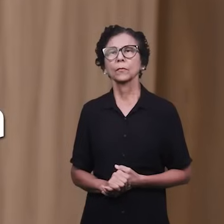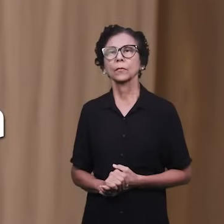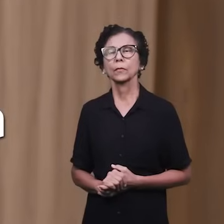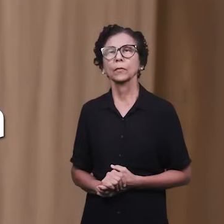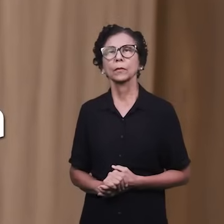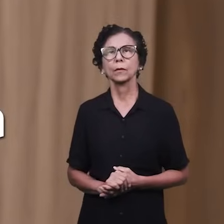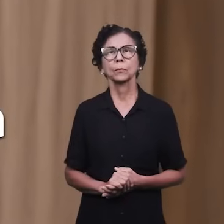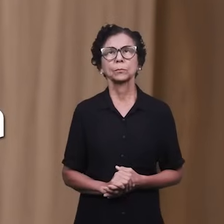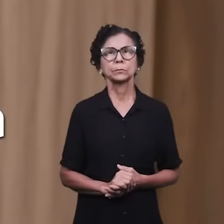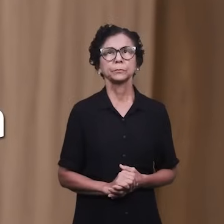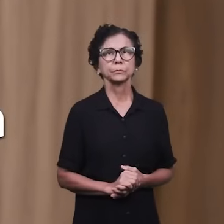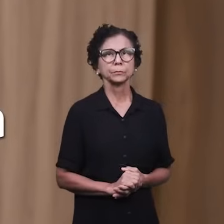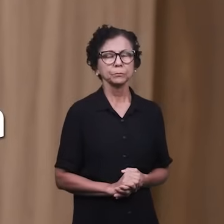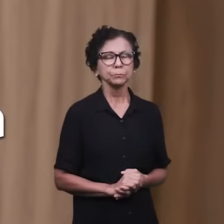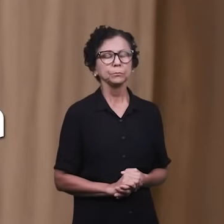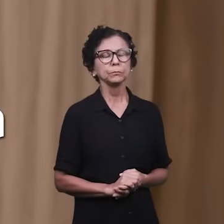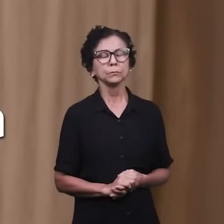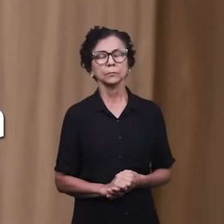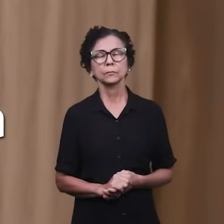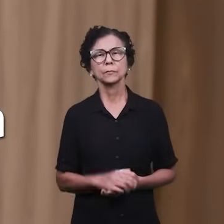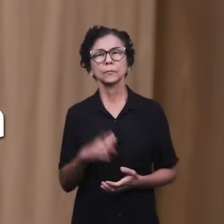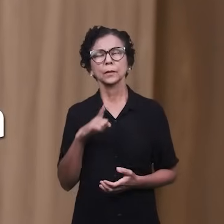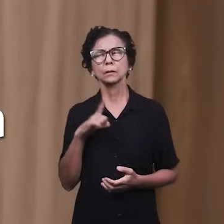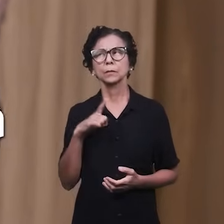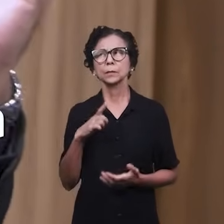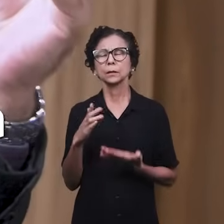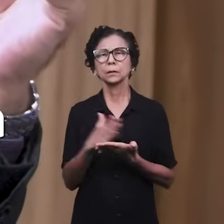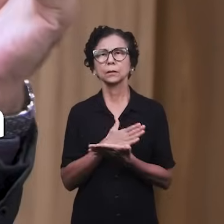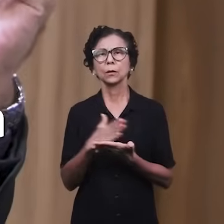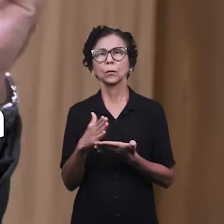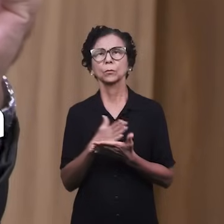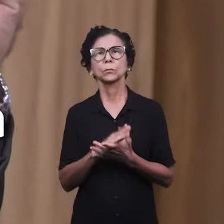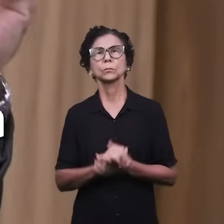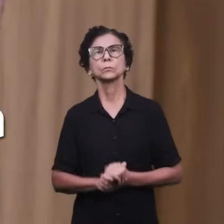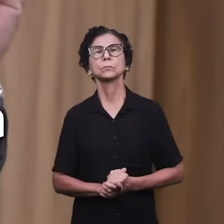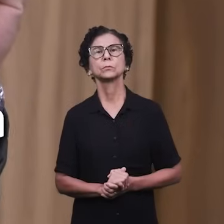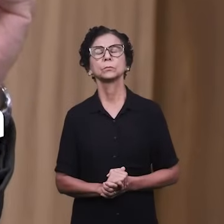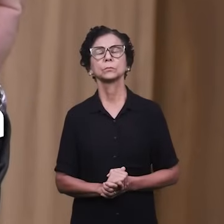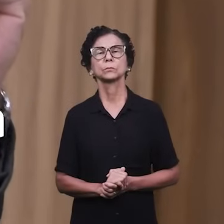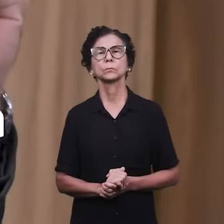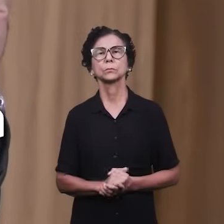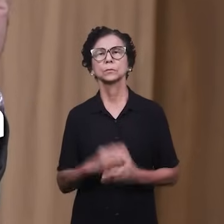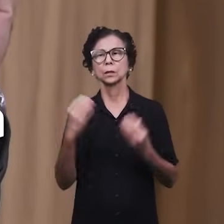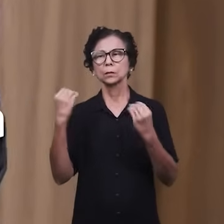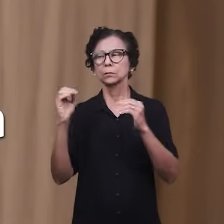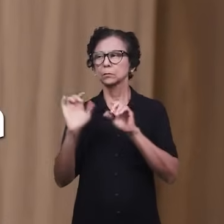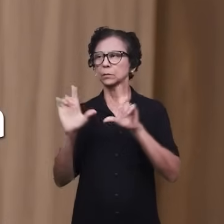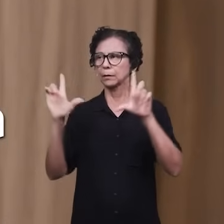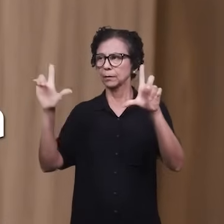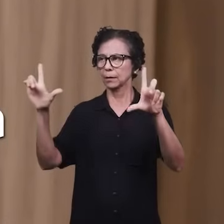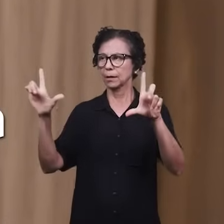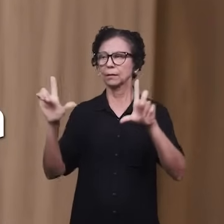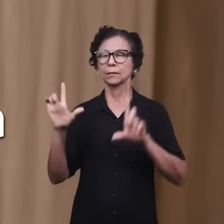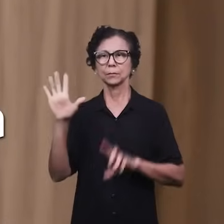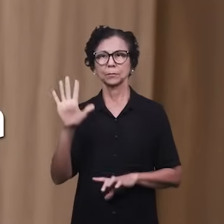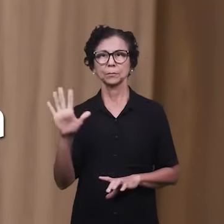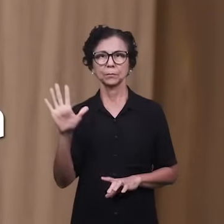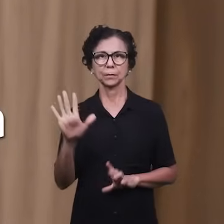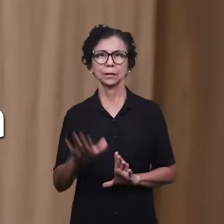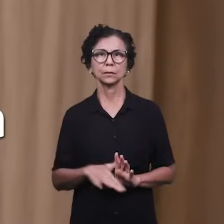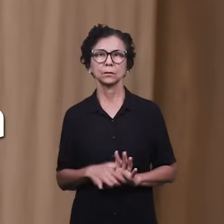pouquinho aqui. Até para falar de alguns marcos, né? Podemos até colocar uma outra tela para dar uma